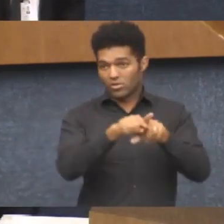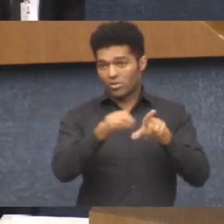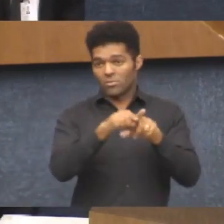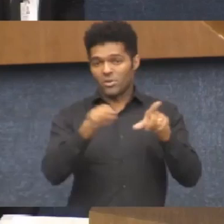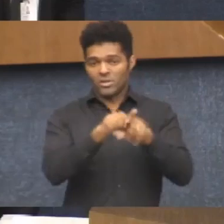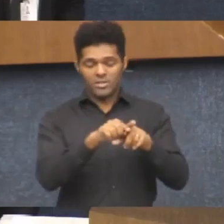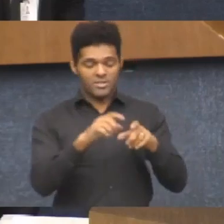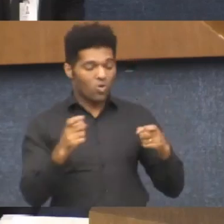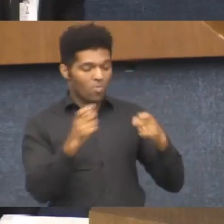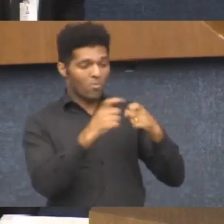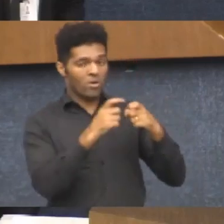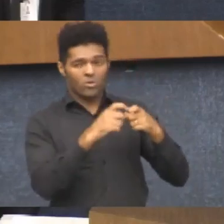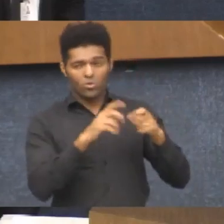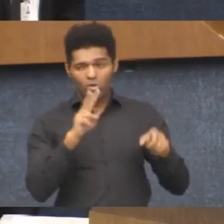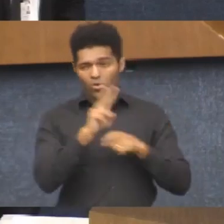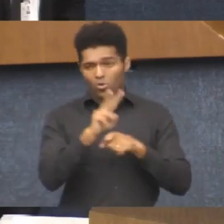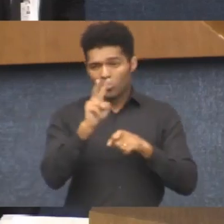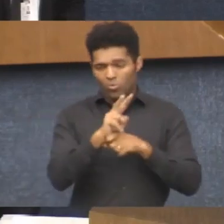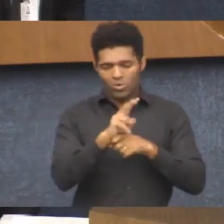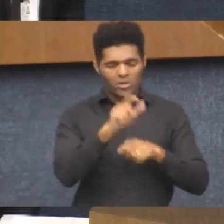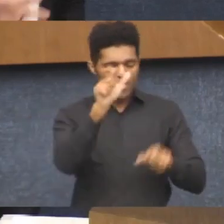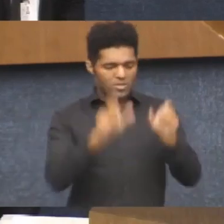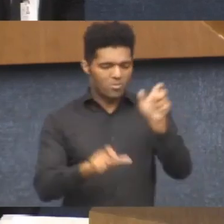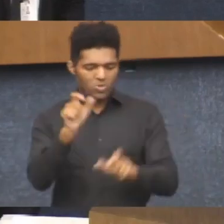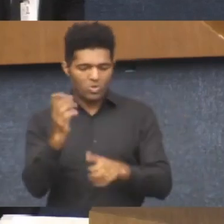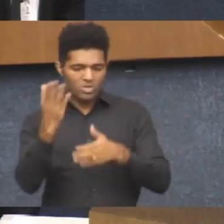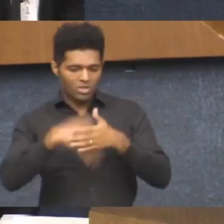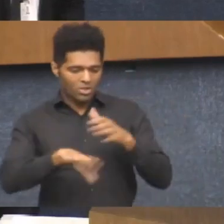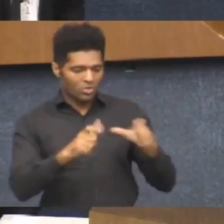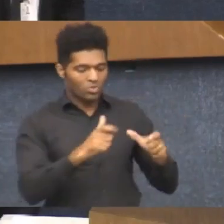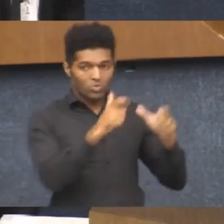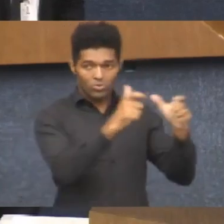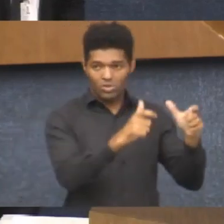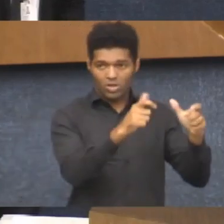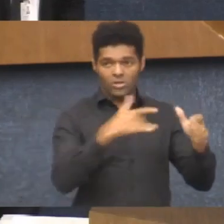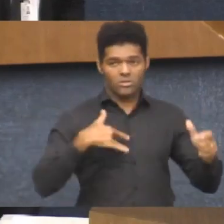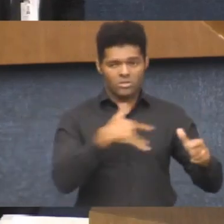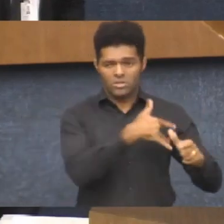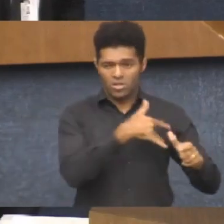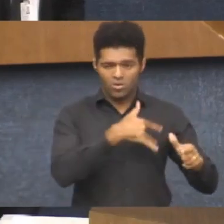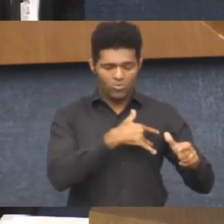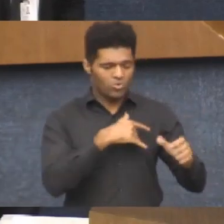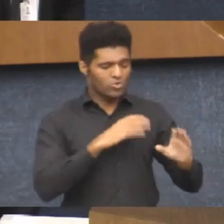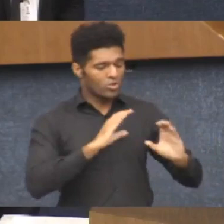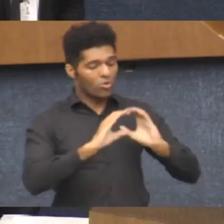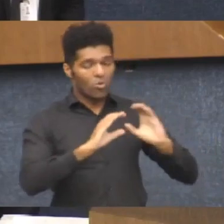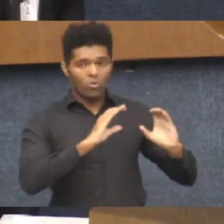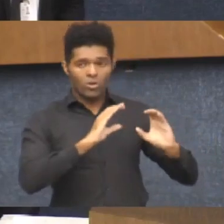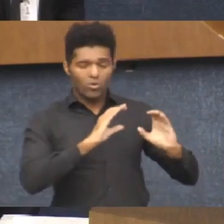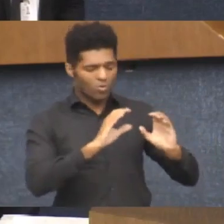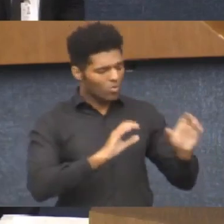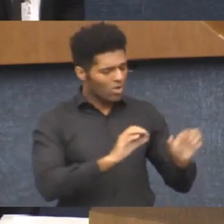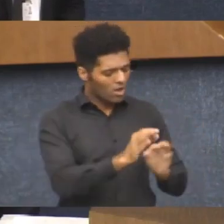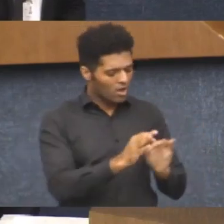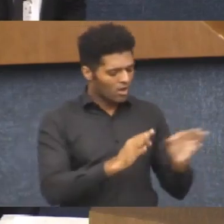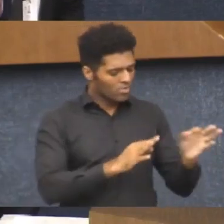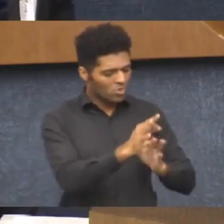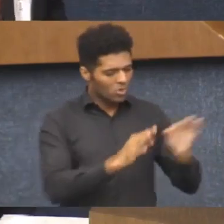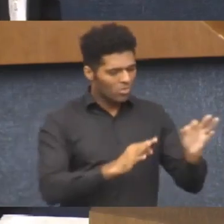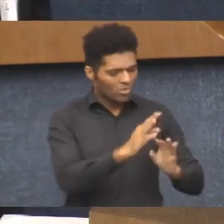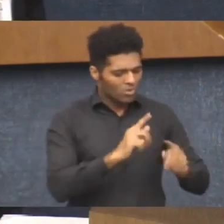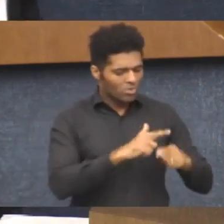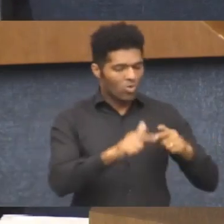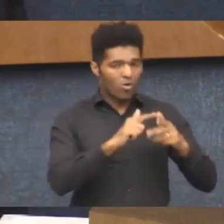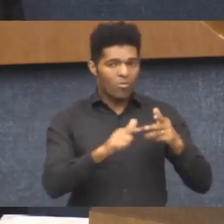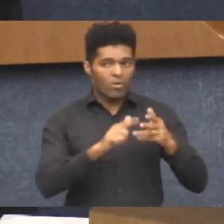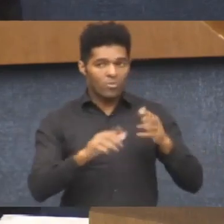das pessoas no centro de saúde, que cuida na atenção primária, que resolve a maioria dos problemas, que coordena o cuidado, que é bom de cuidar das